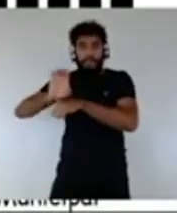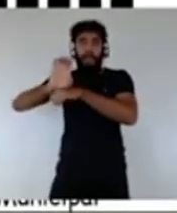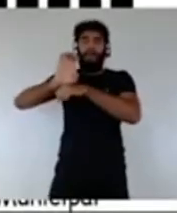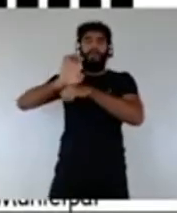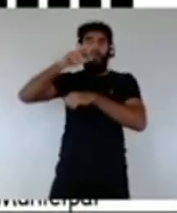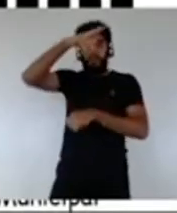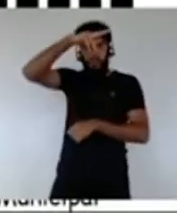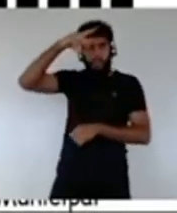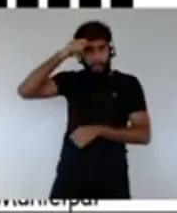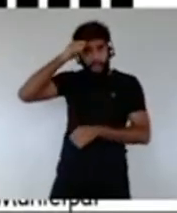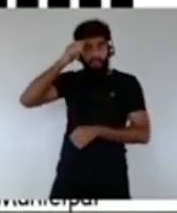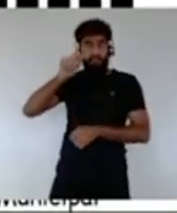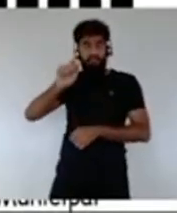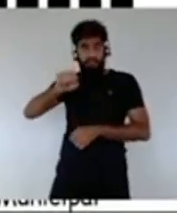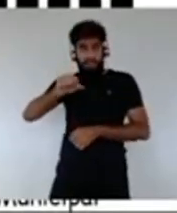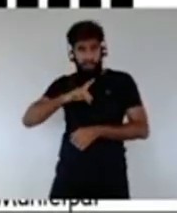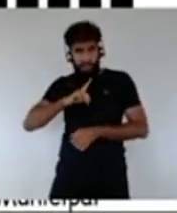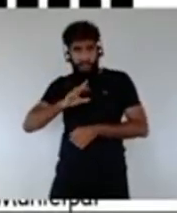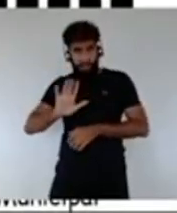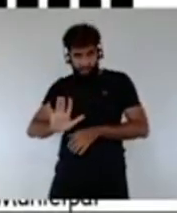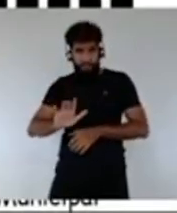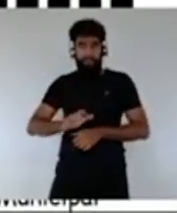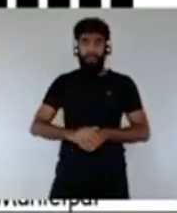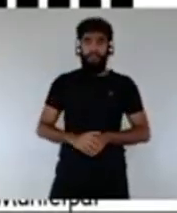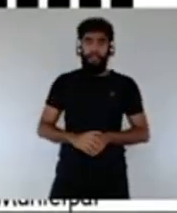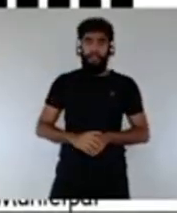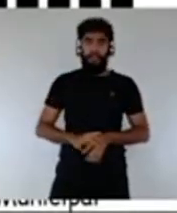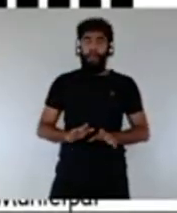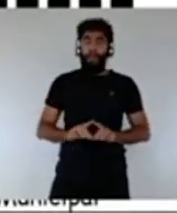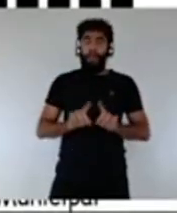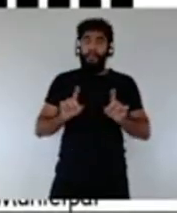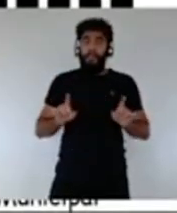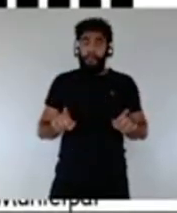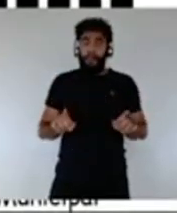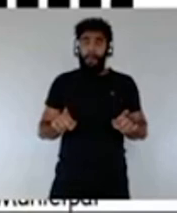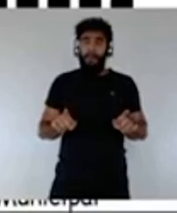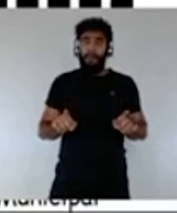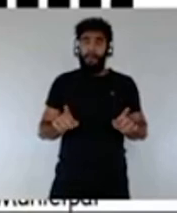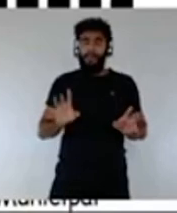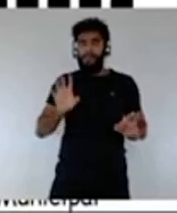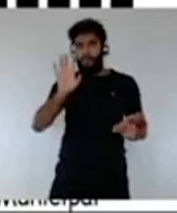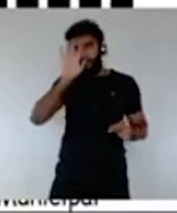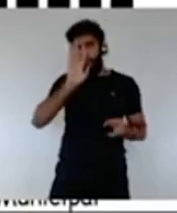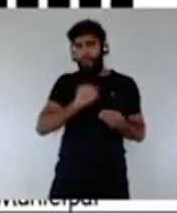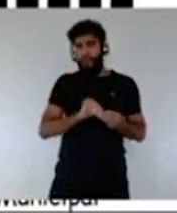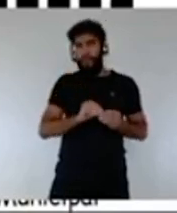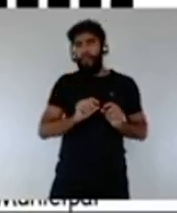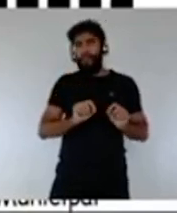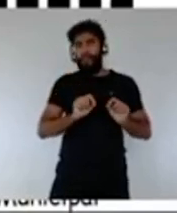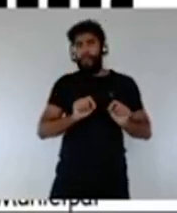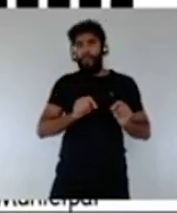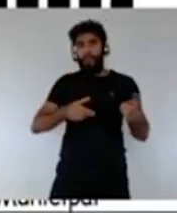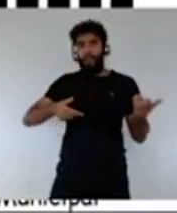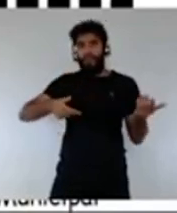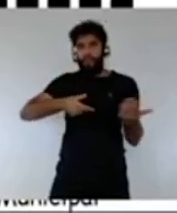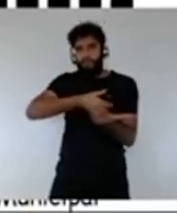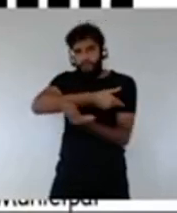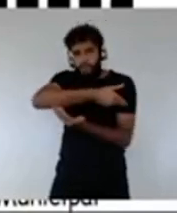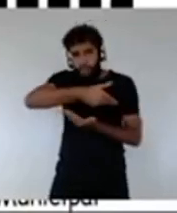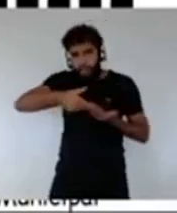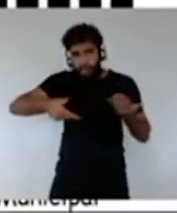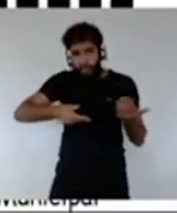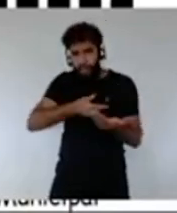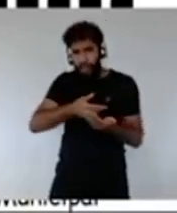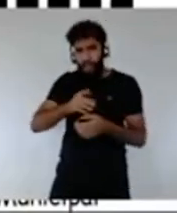as LPIs. Mas nós temos que chegar a essa conclusão de que há esse relacionamento, e provavelmente a